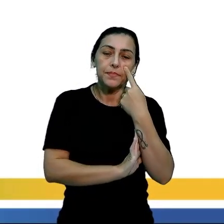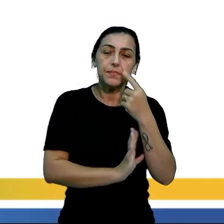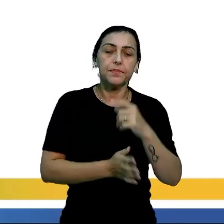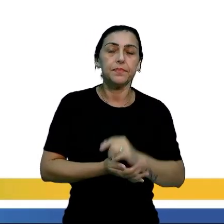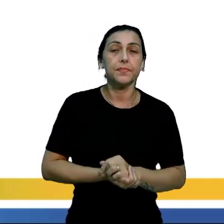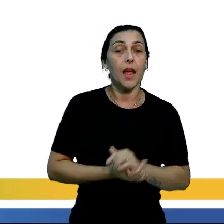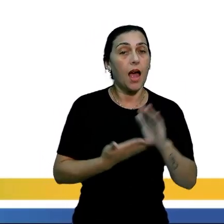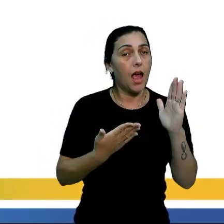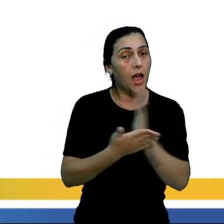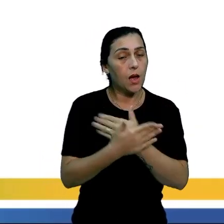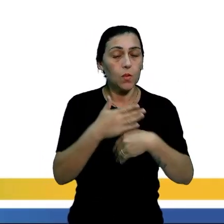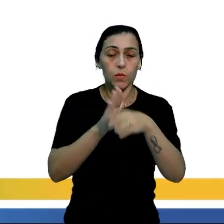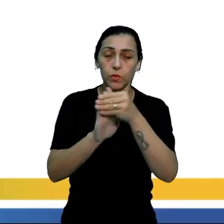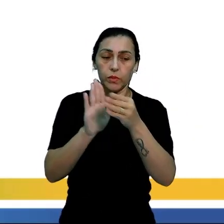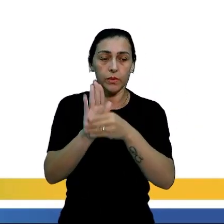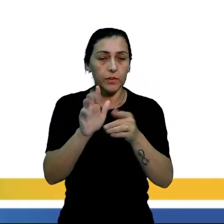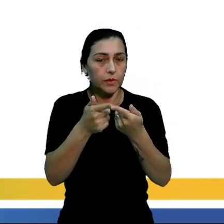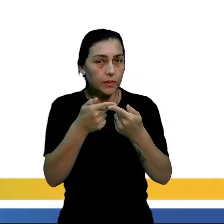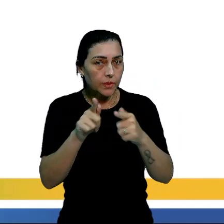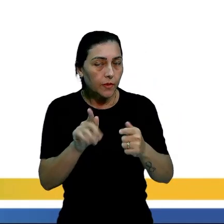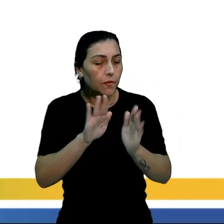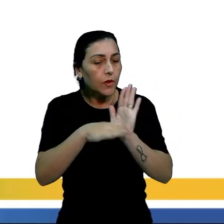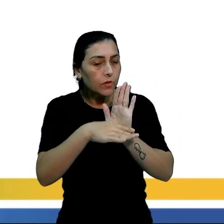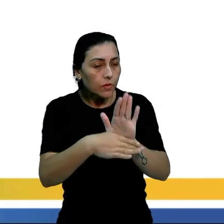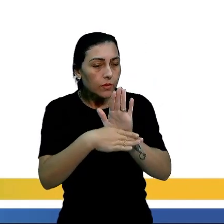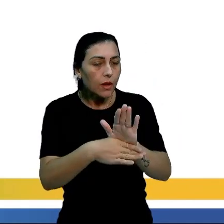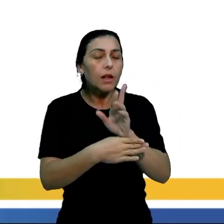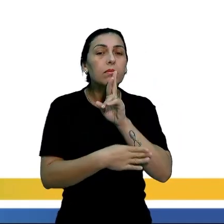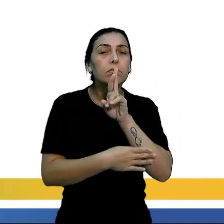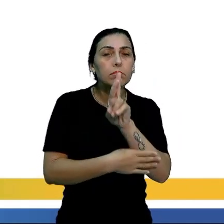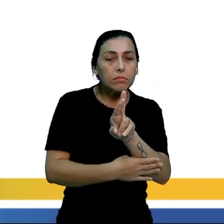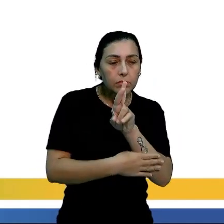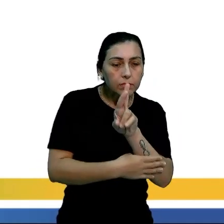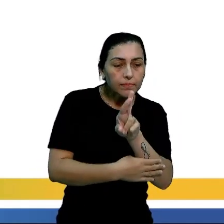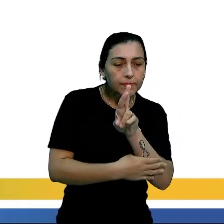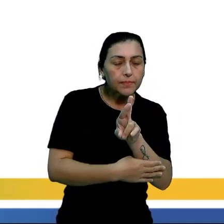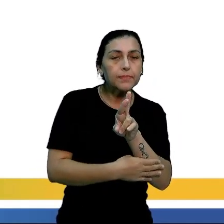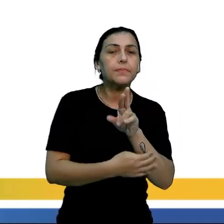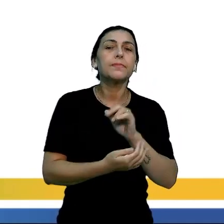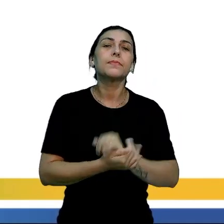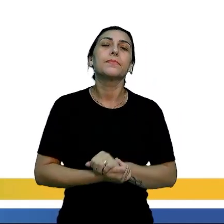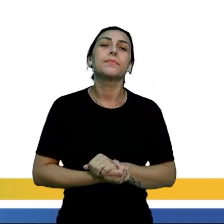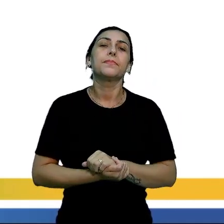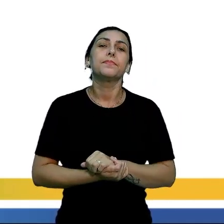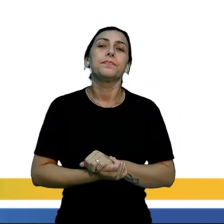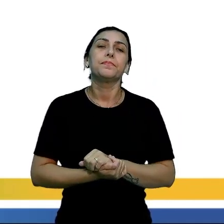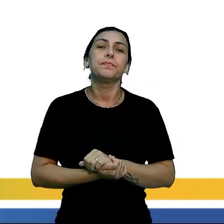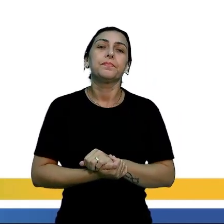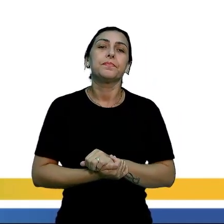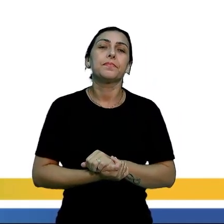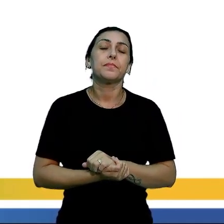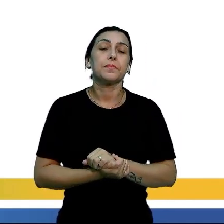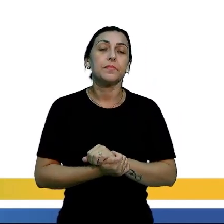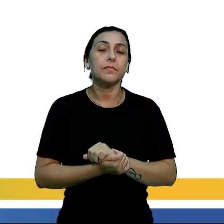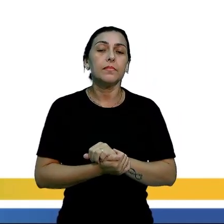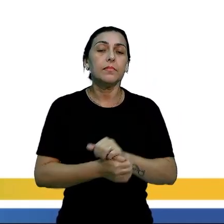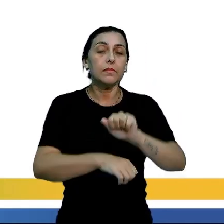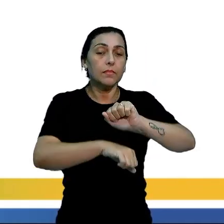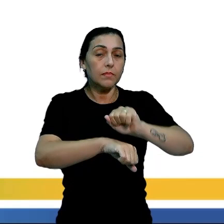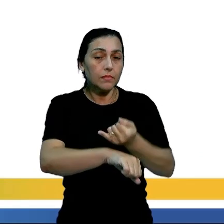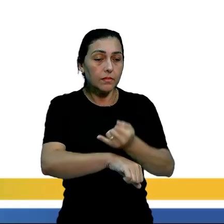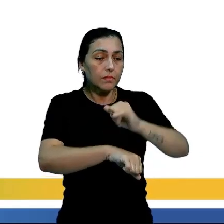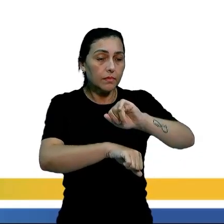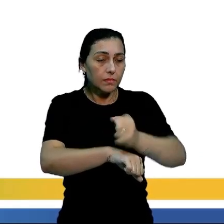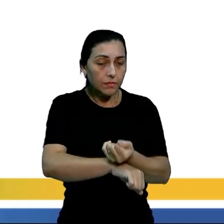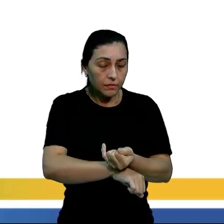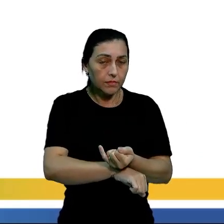que alguns conteúdos gramaticais eles vão ajudar você a responder essa questão aqui. Então, os adjetivos possessivos, né,